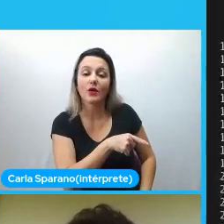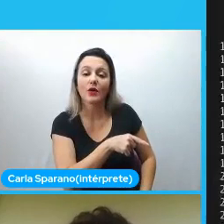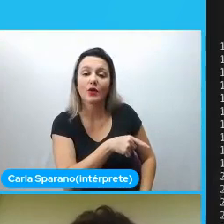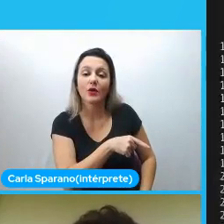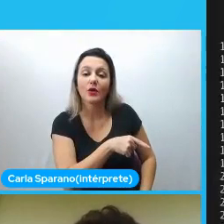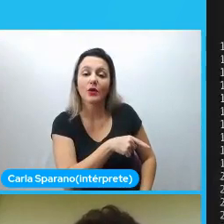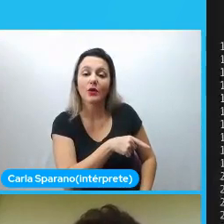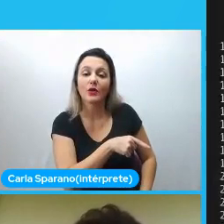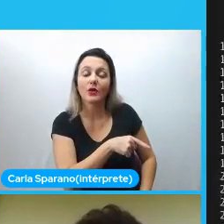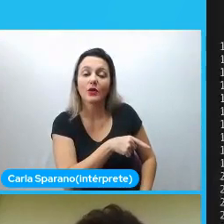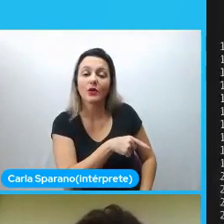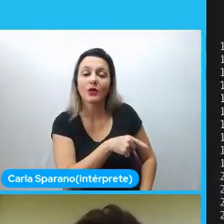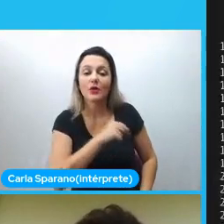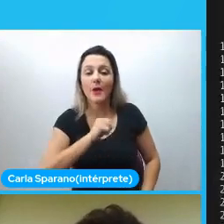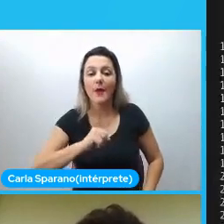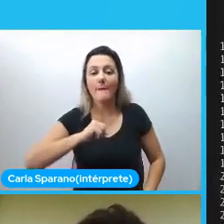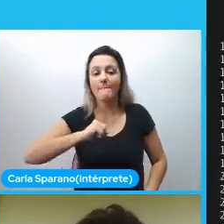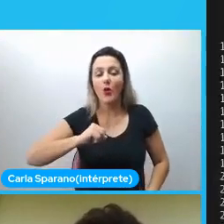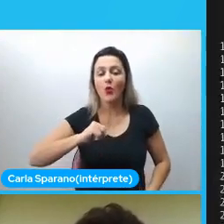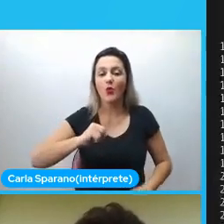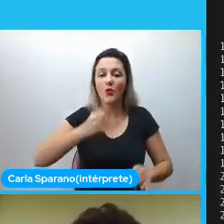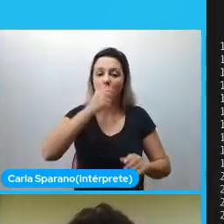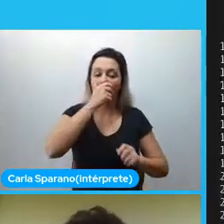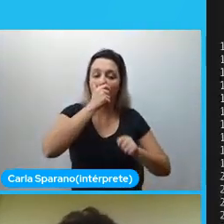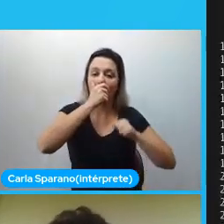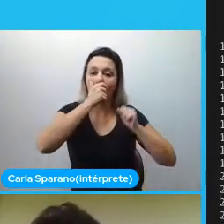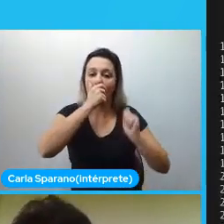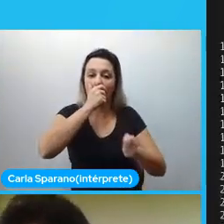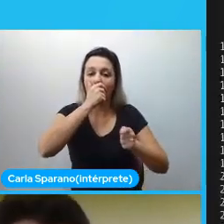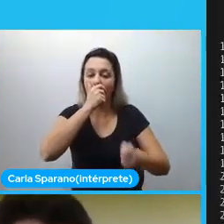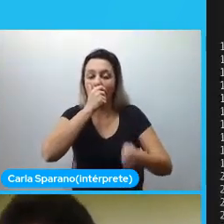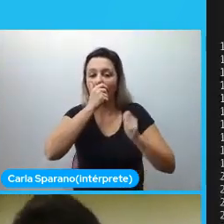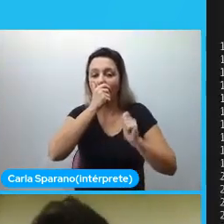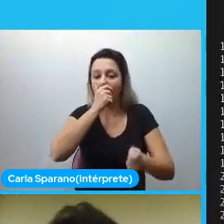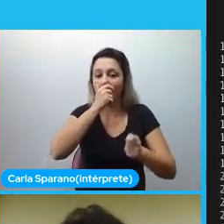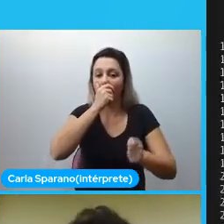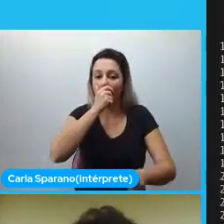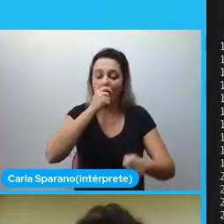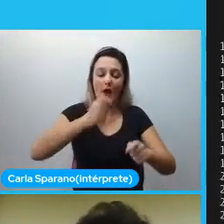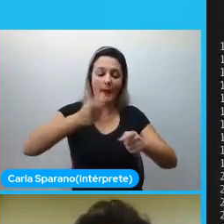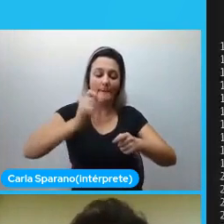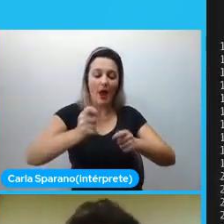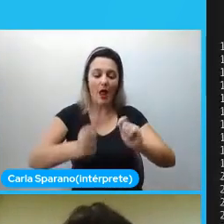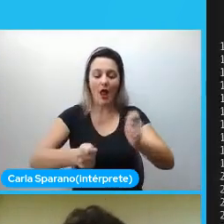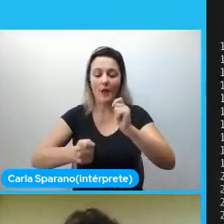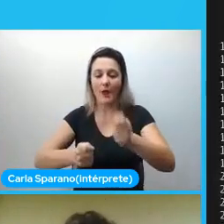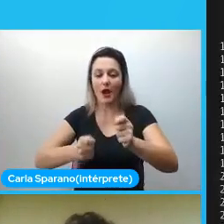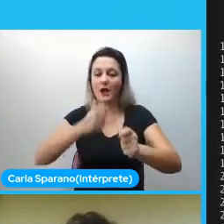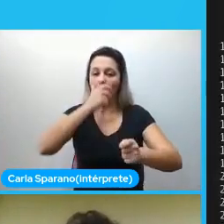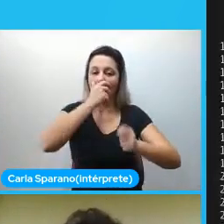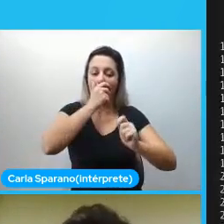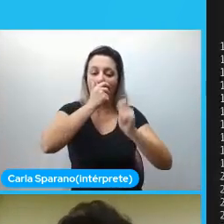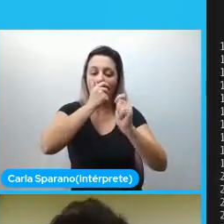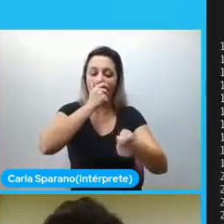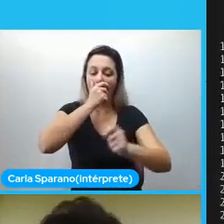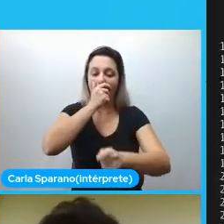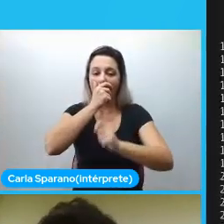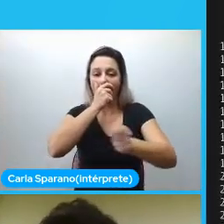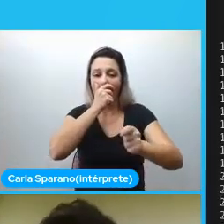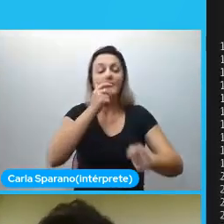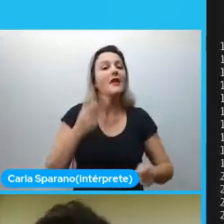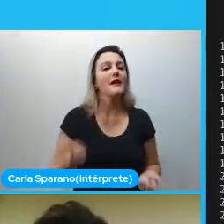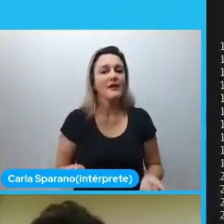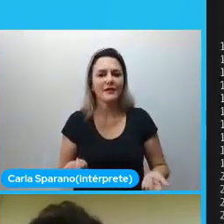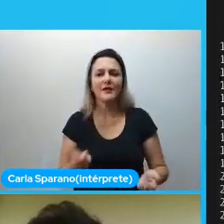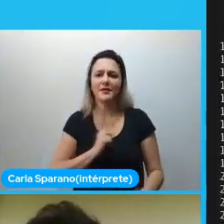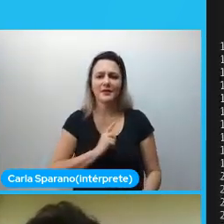Totalmente na direita. Gosto de deixar menos 0.8. Show. E aí a galera fazia umas